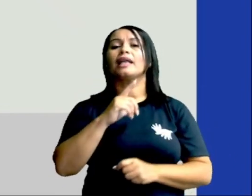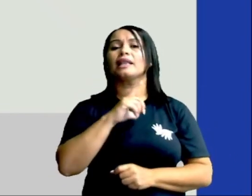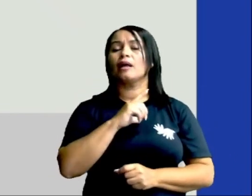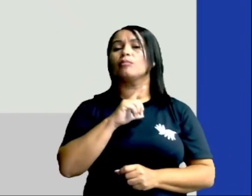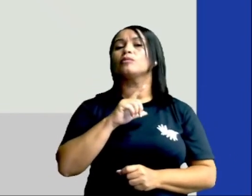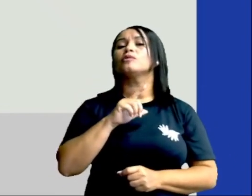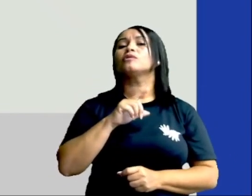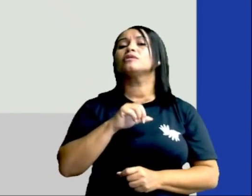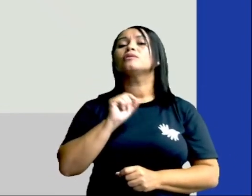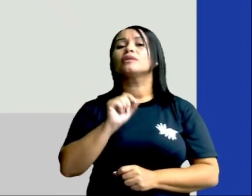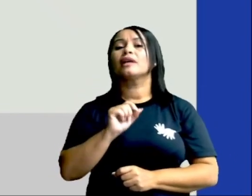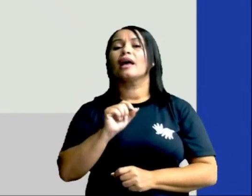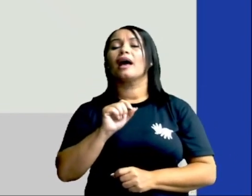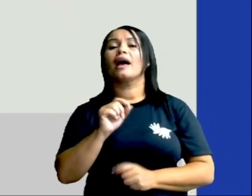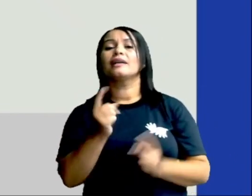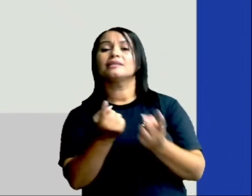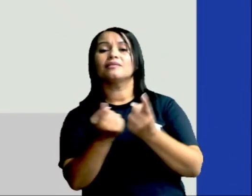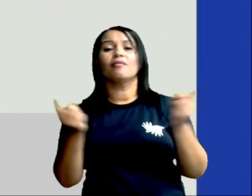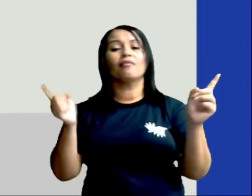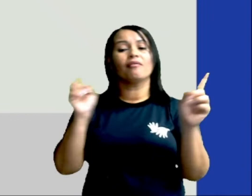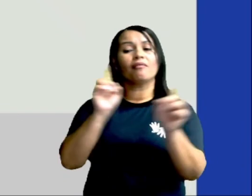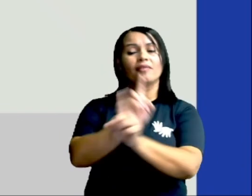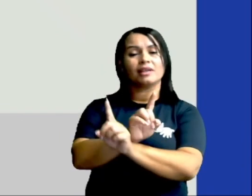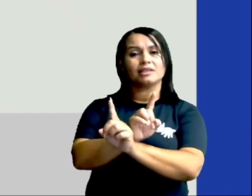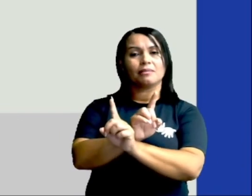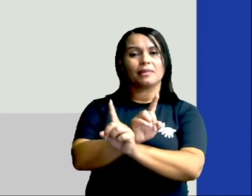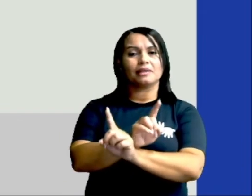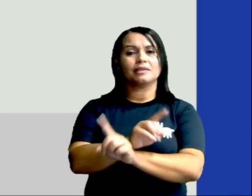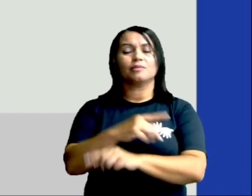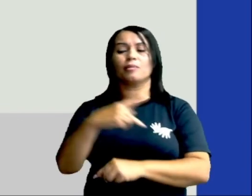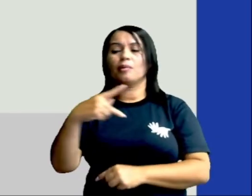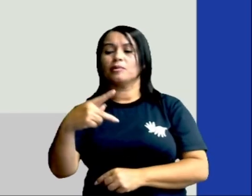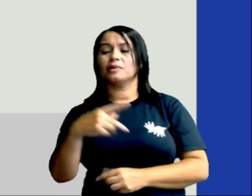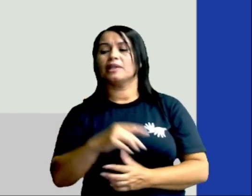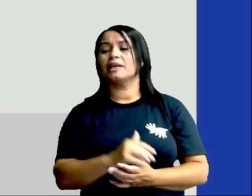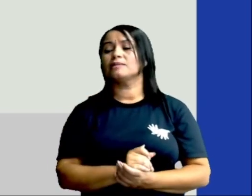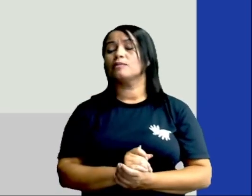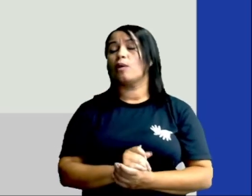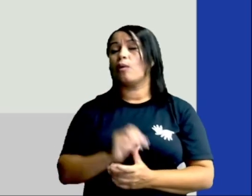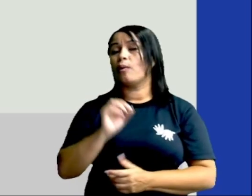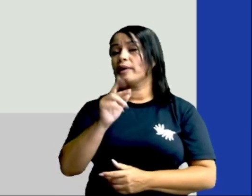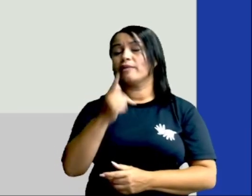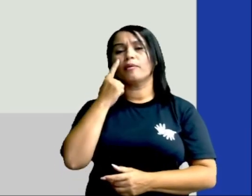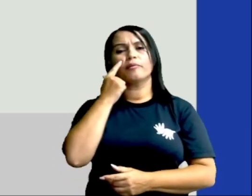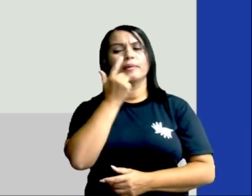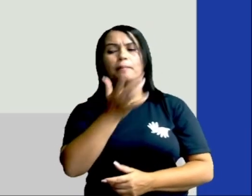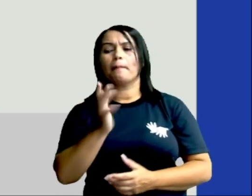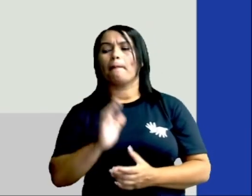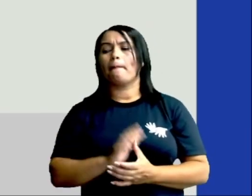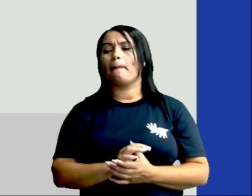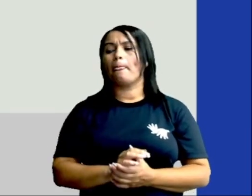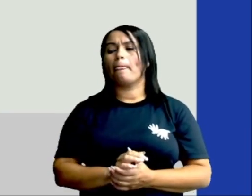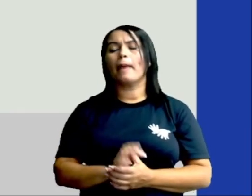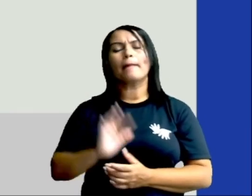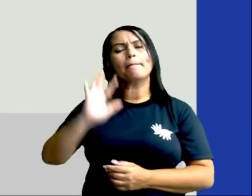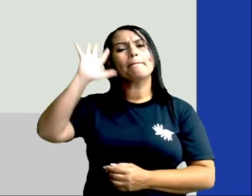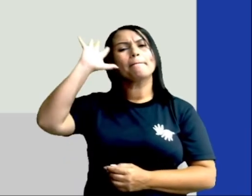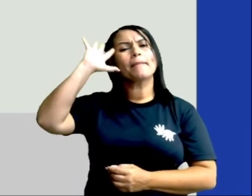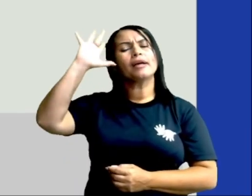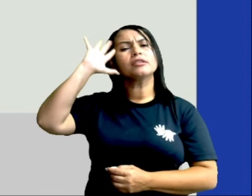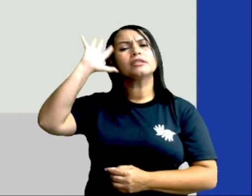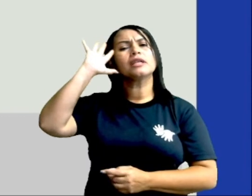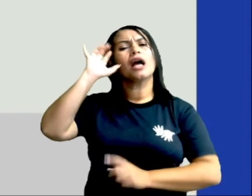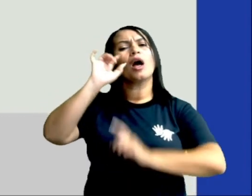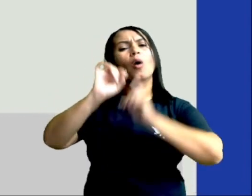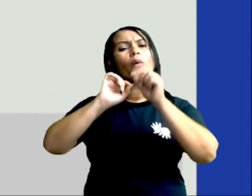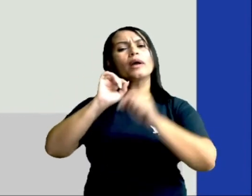são inversamente proporcionais, ok? Então, veja só. Vamos imaginar